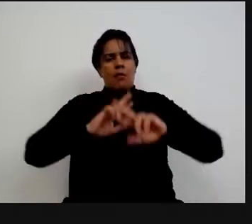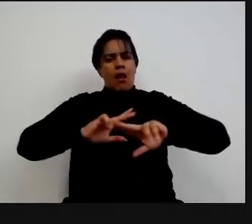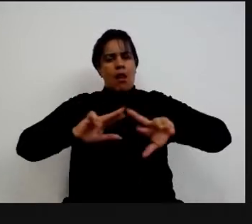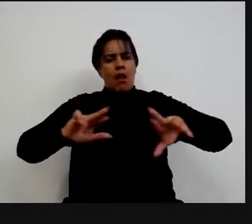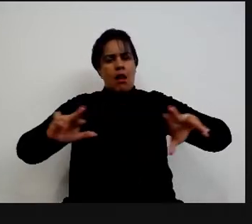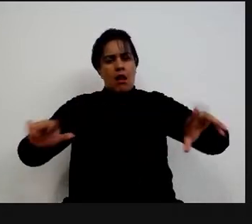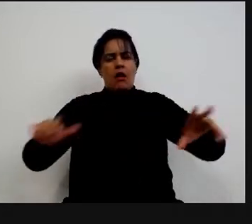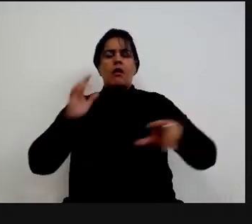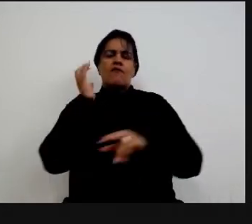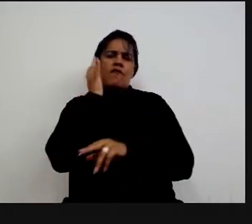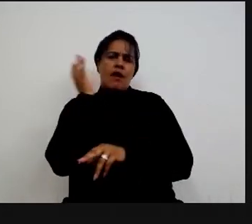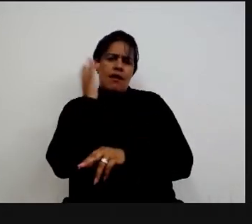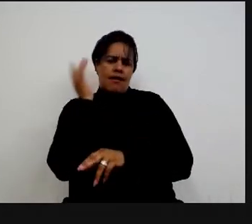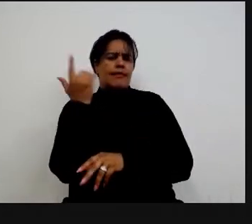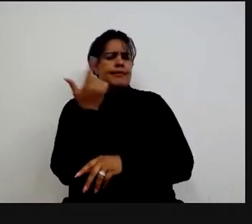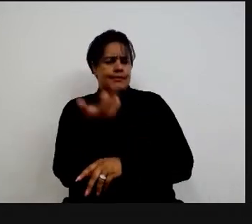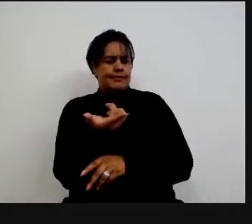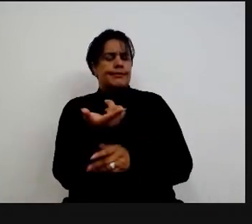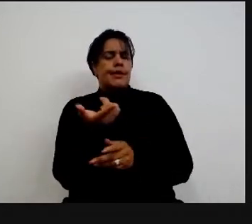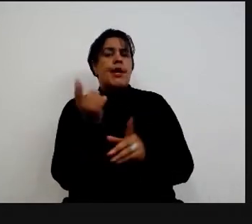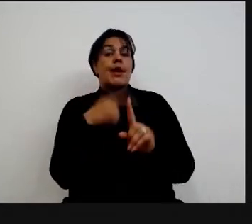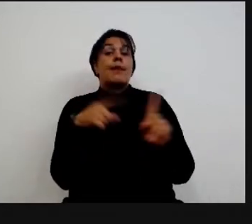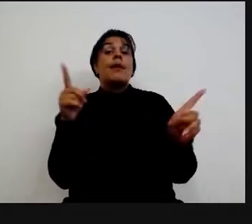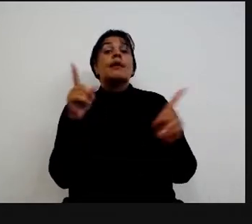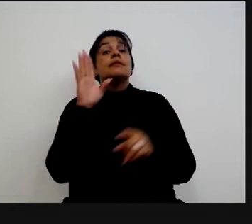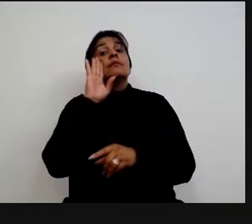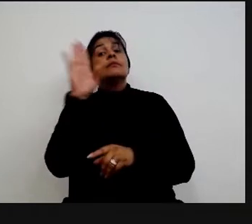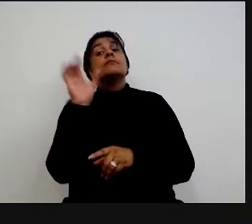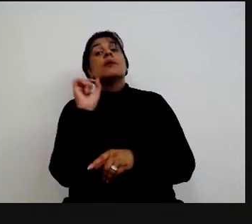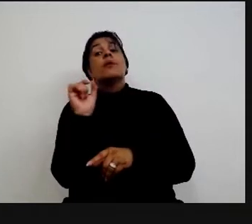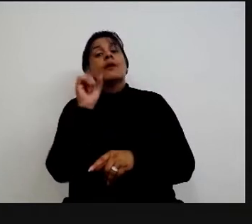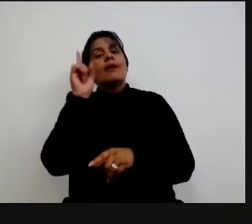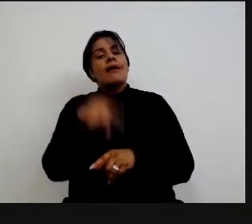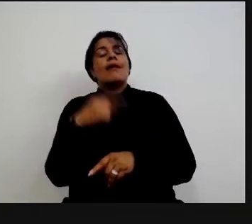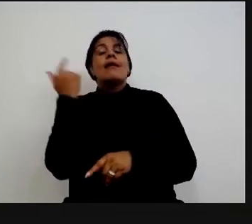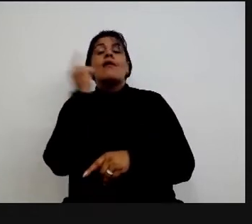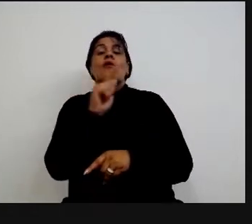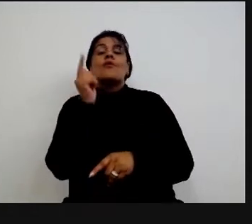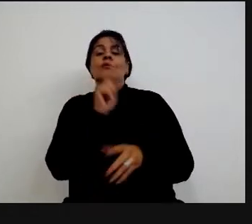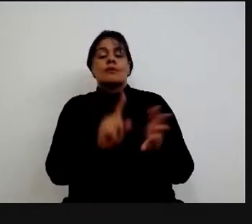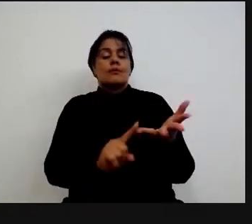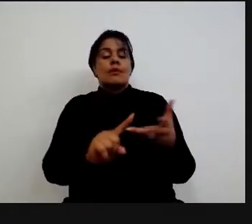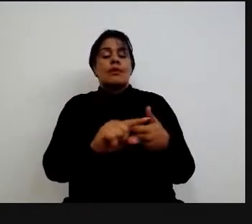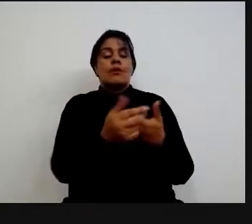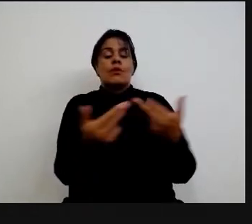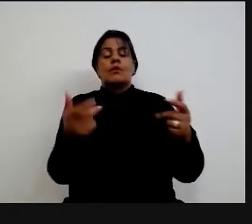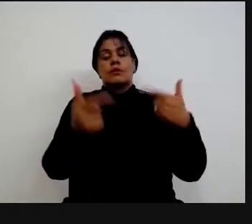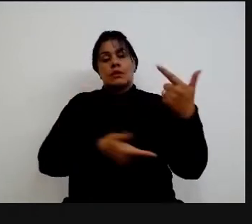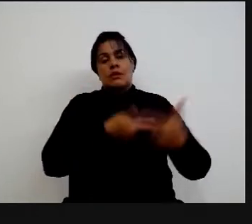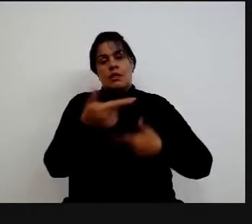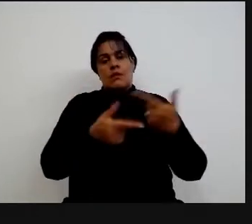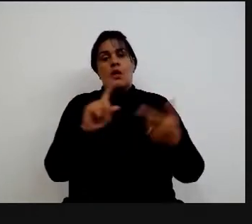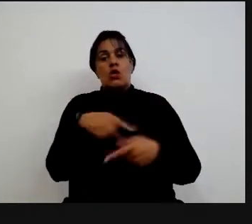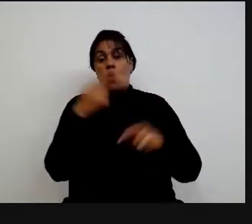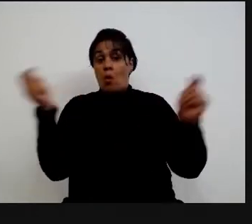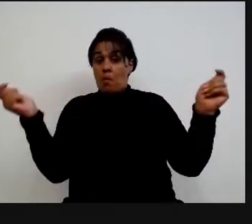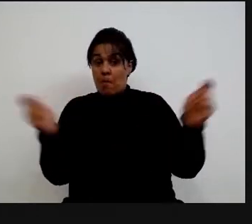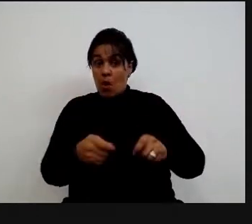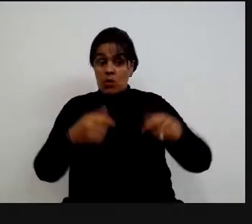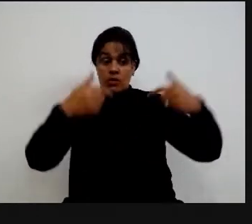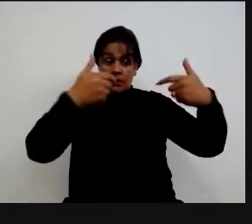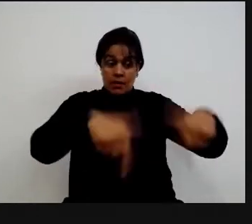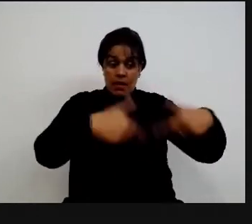que facilitaram todo esse processo, mas o principal foram condições de trabalho, que permitiram com que a gente pudesse continuar, sim,